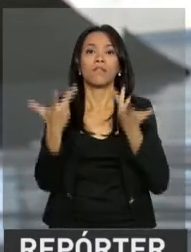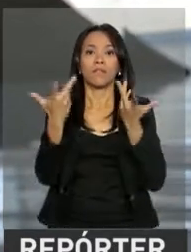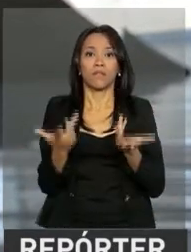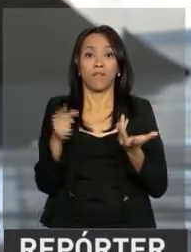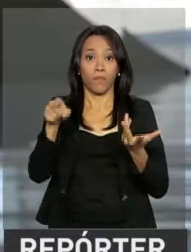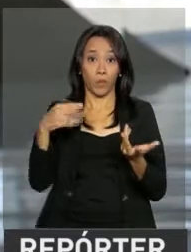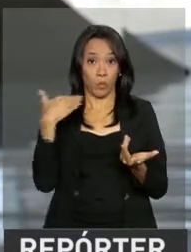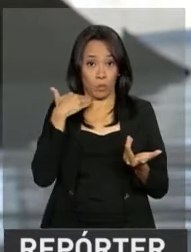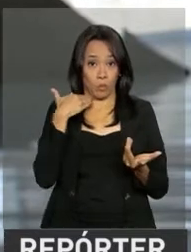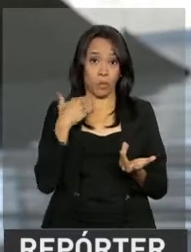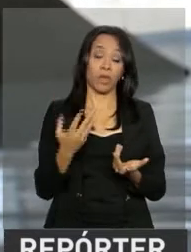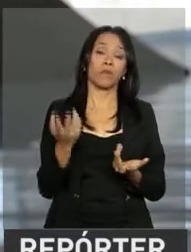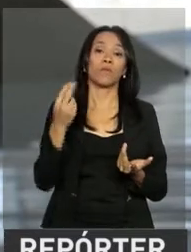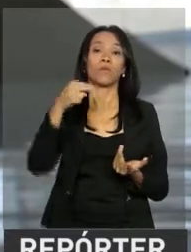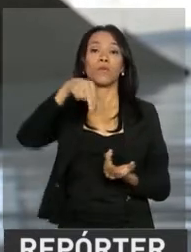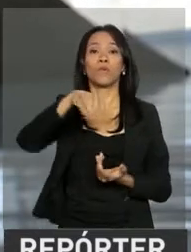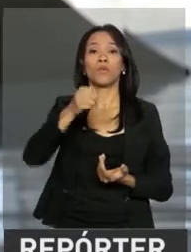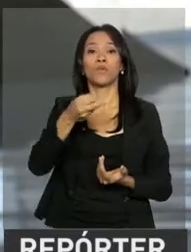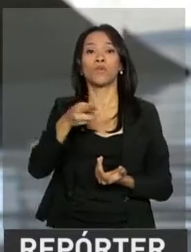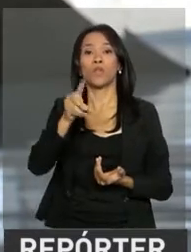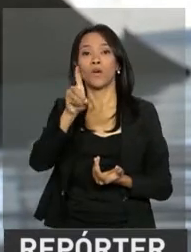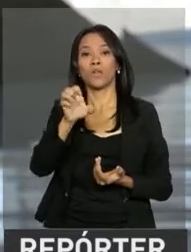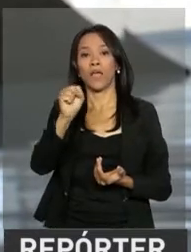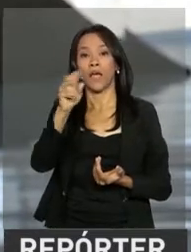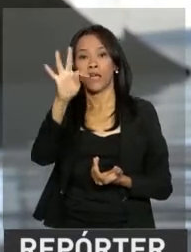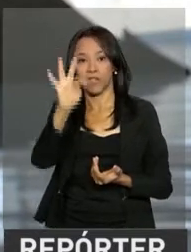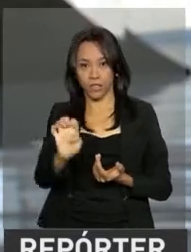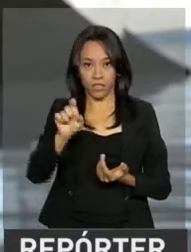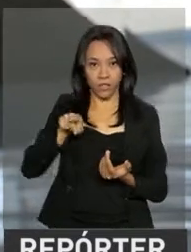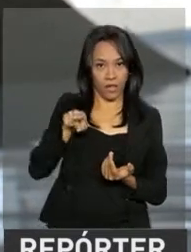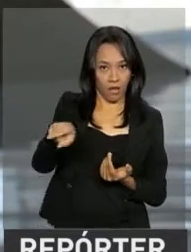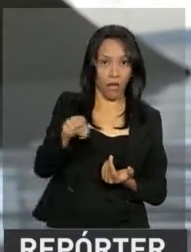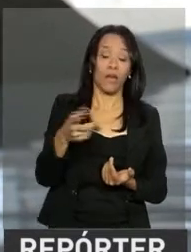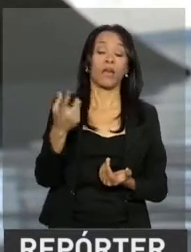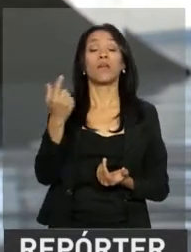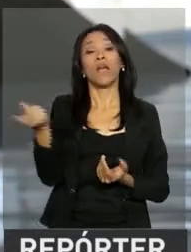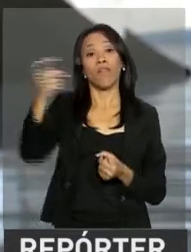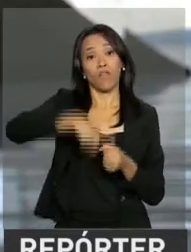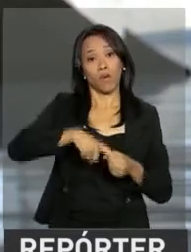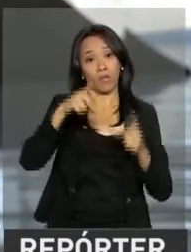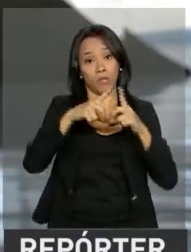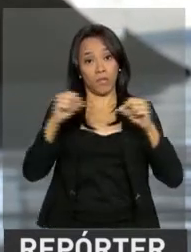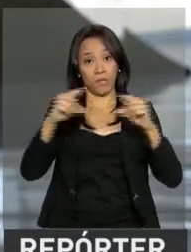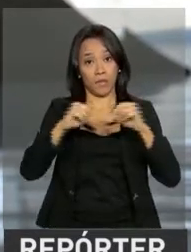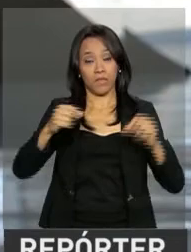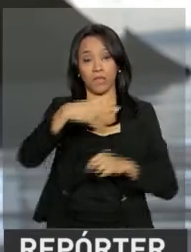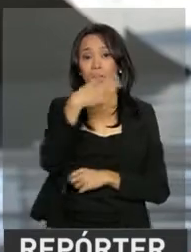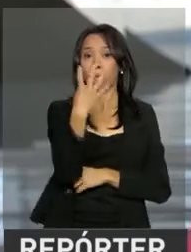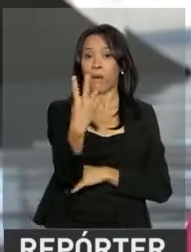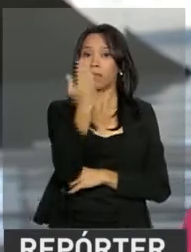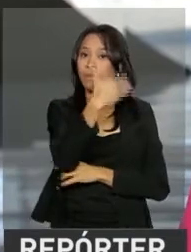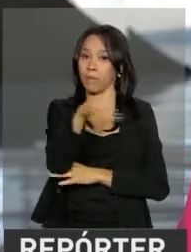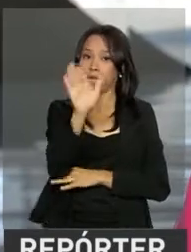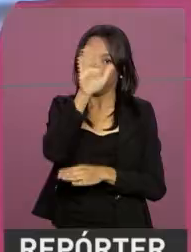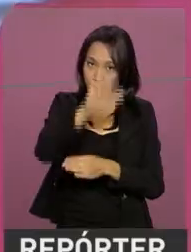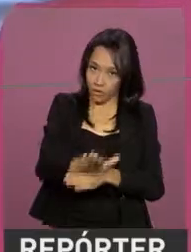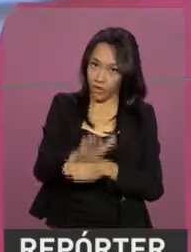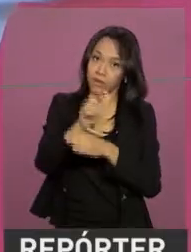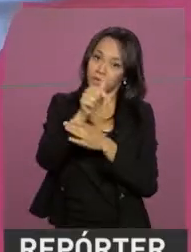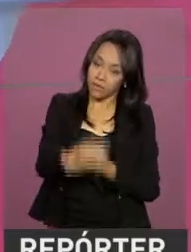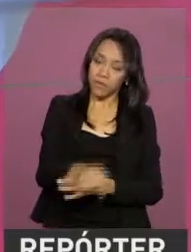banco do nordeste a volta a brasília está prevista para às quatro e meia da tarde desta sexta feira leandro